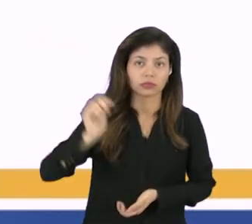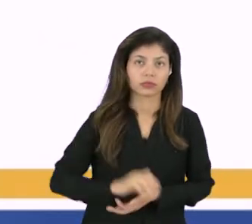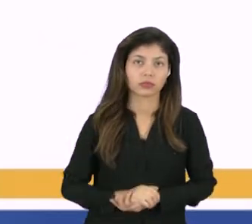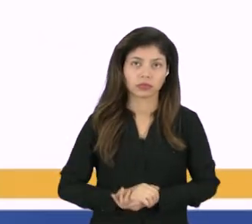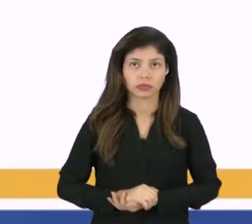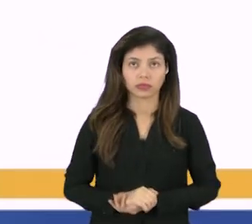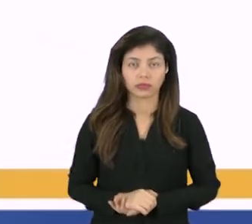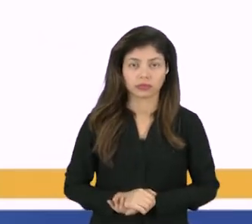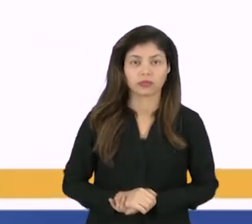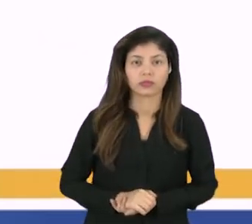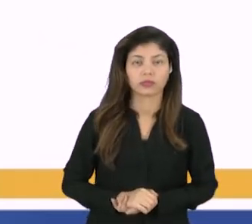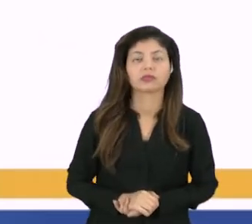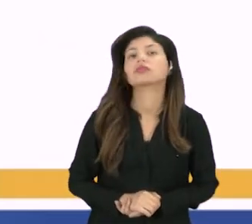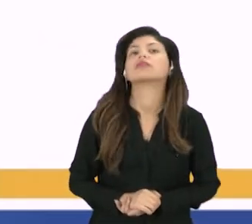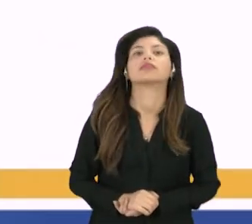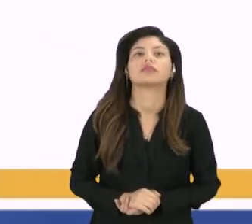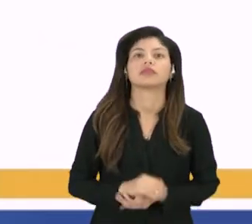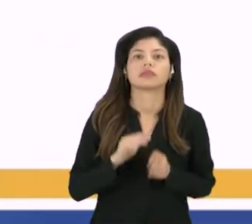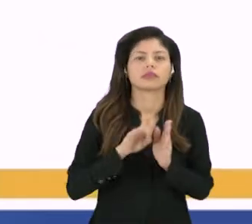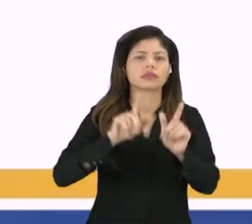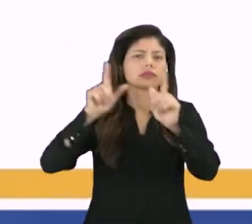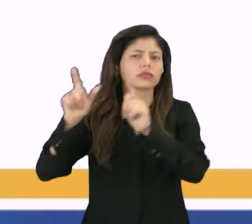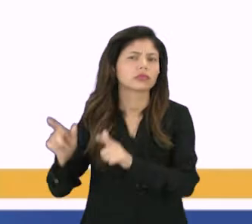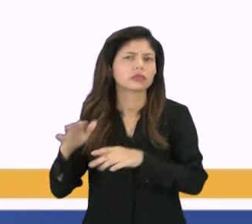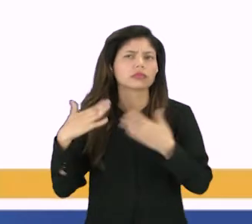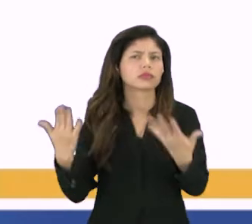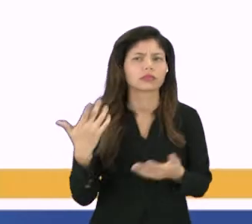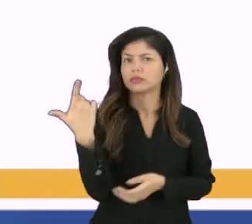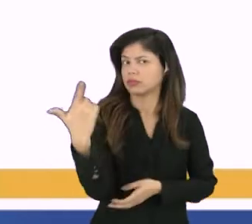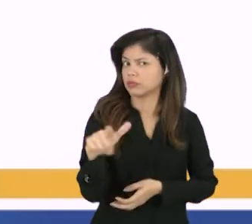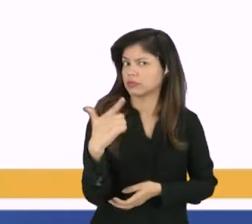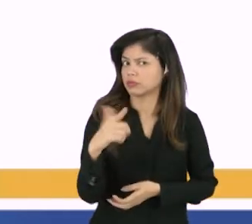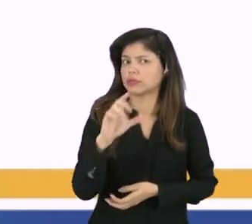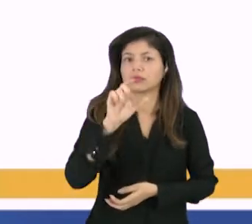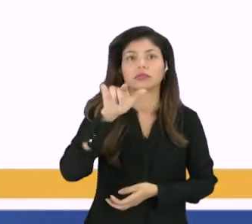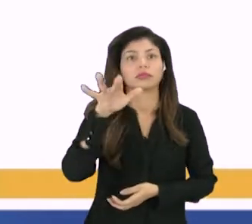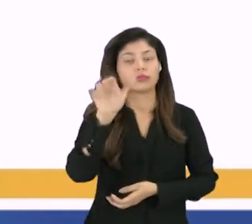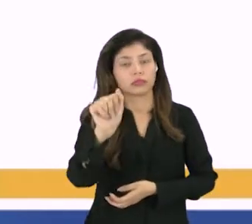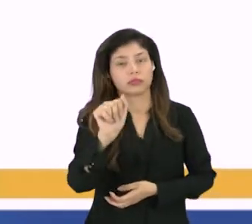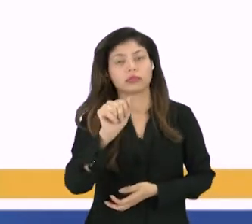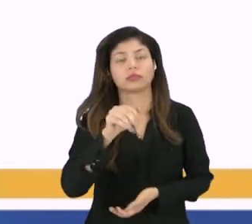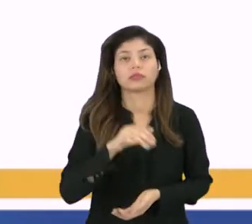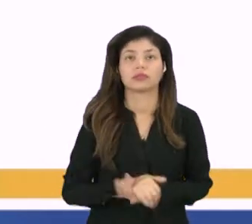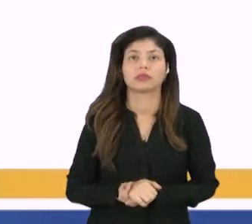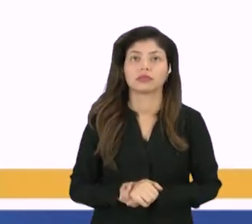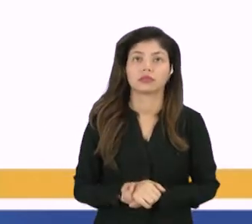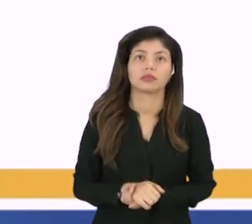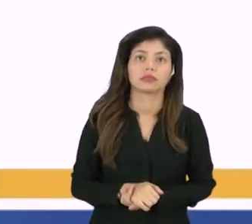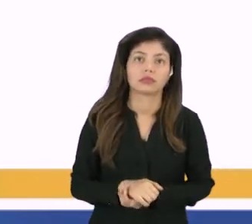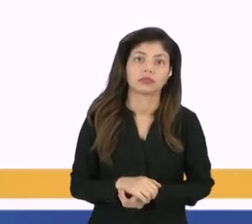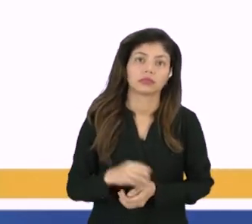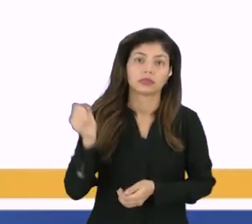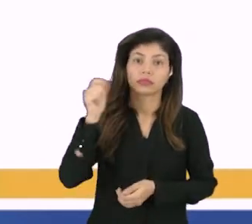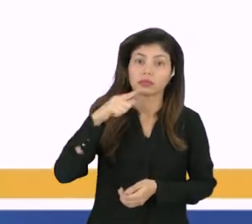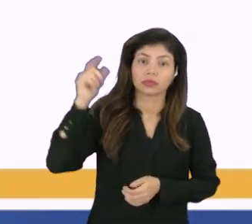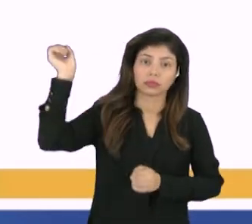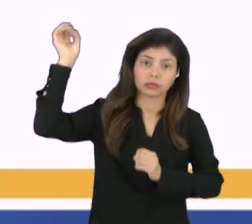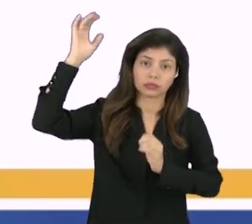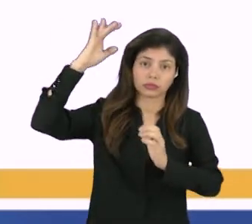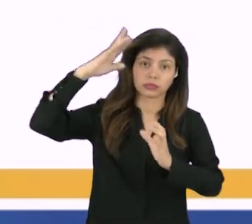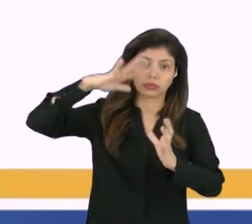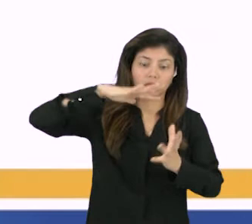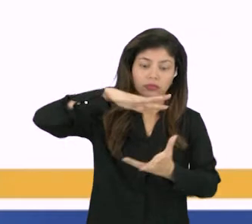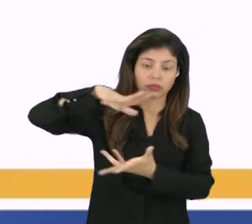tá? E aí esse do lado, quem que é? Não é a Lua, tá, pessoal? Esse do lado aí é a luz refletida do